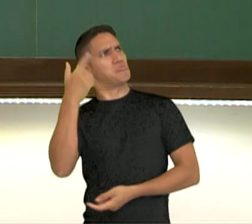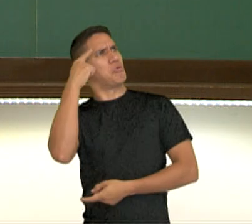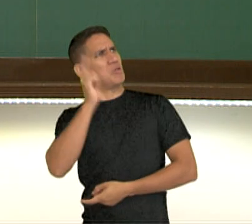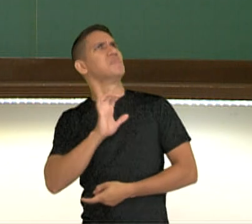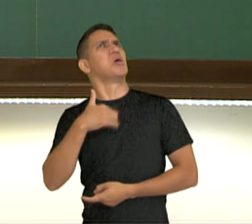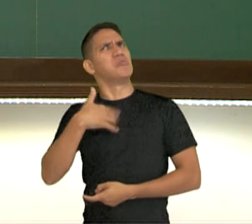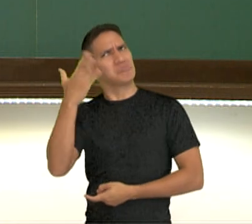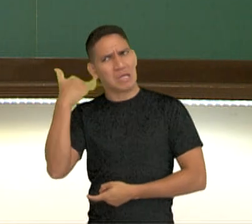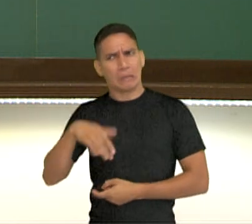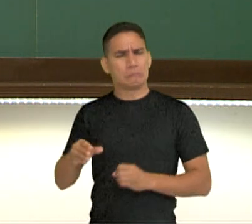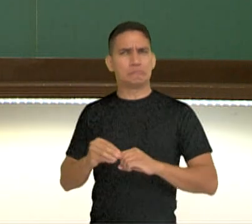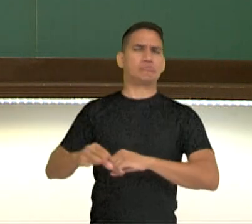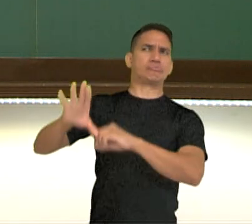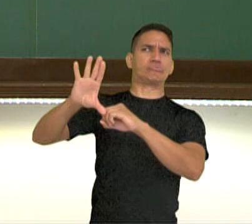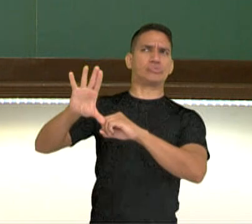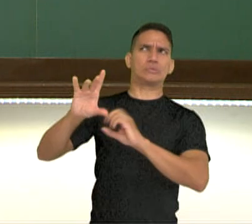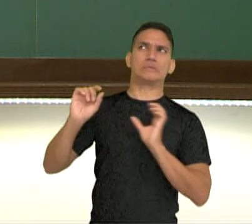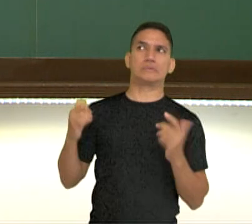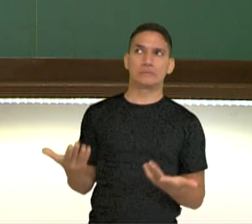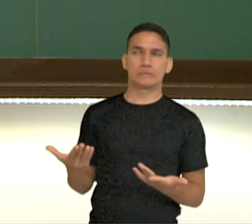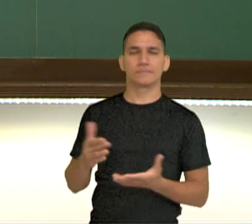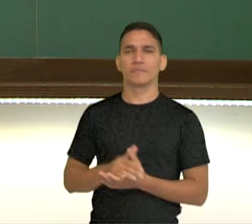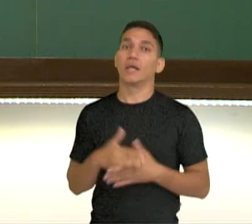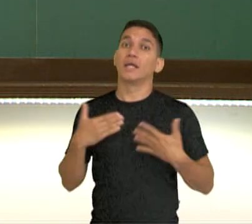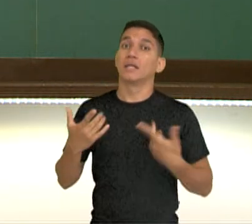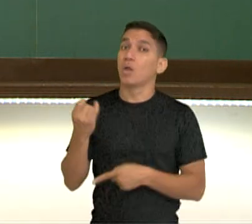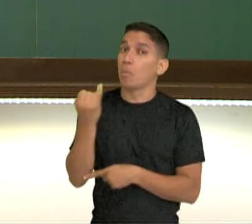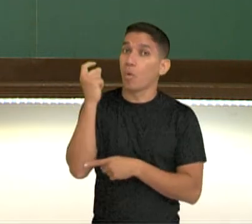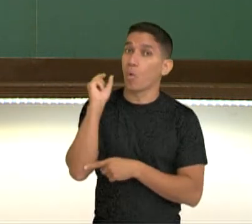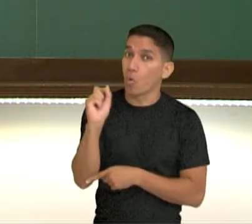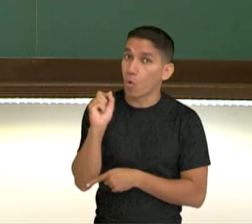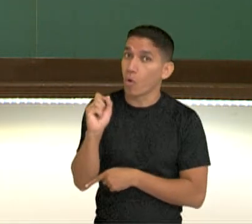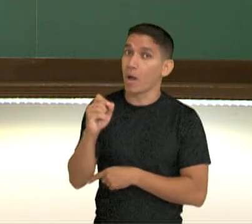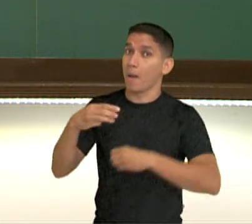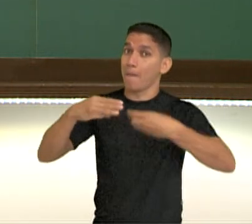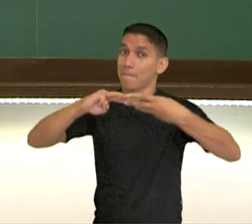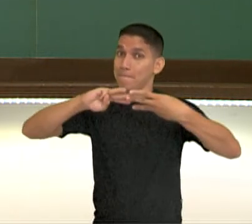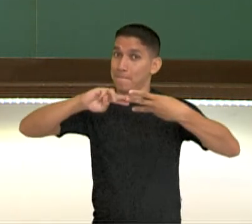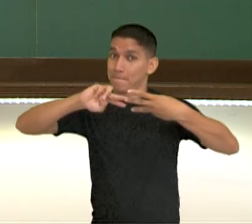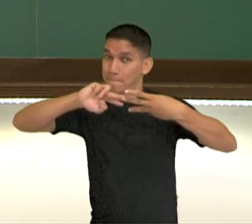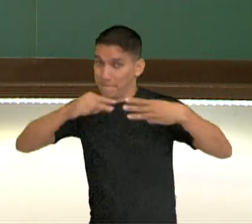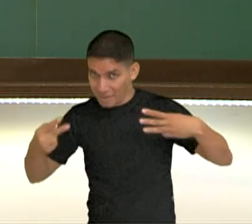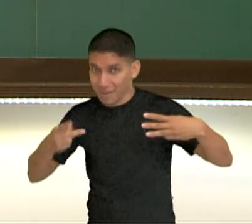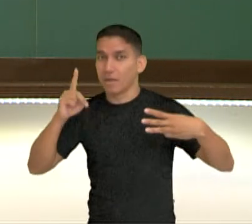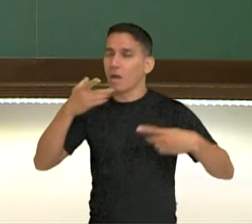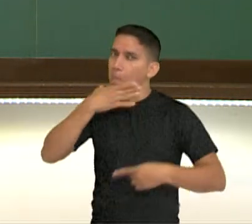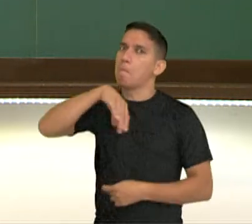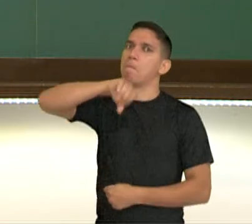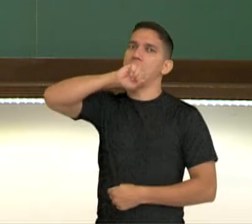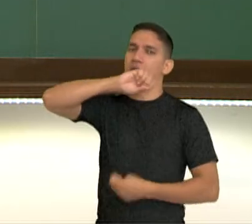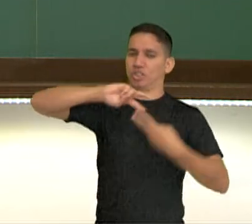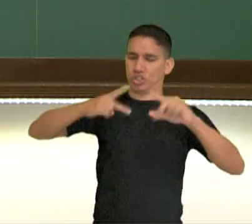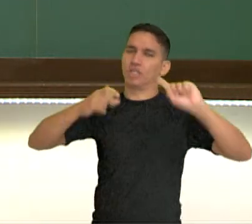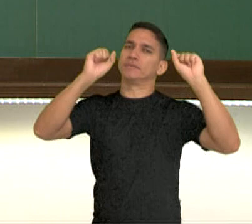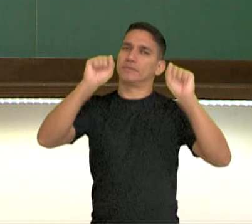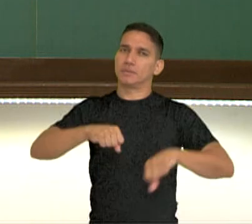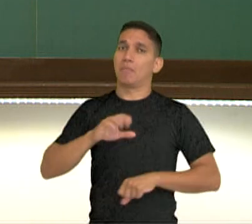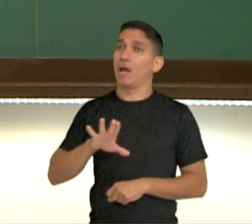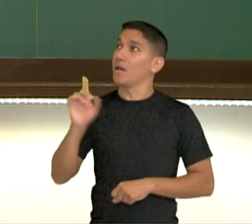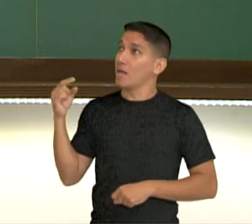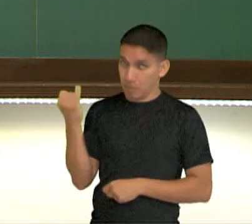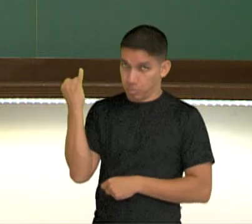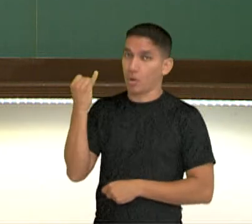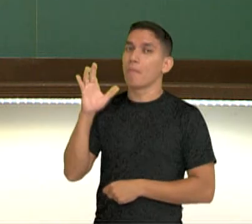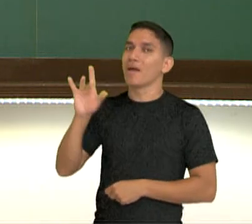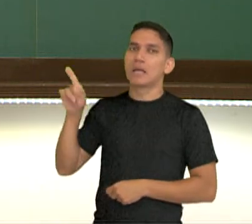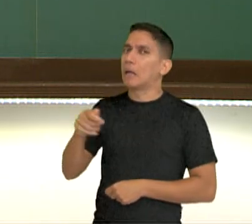tanto. O que é importante daqui, gente? Mendel, ele é o pai da genética, sim. Ele é muito importante para a genética, mas ele não sabia de tudo